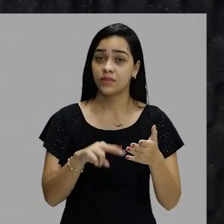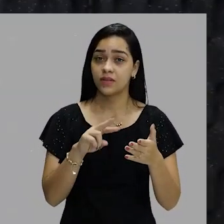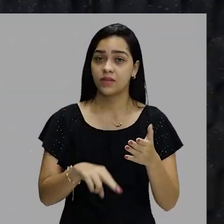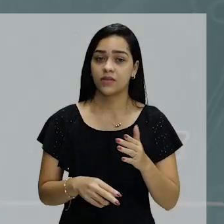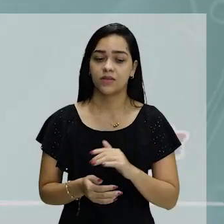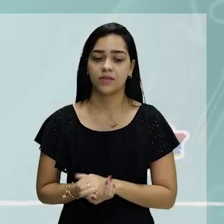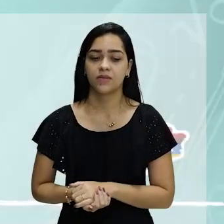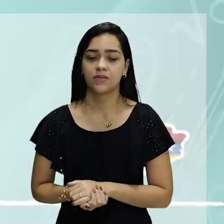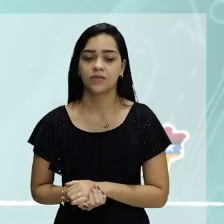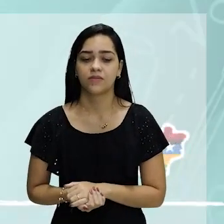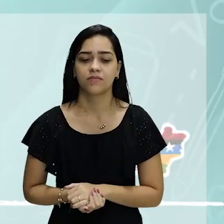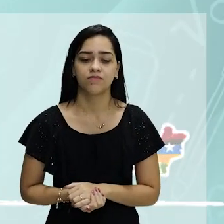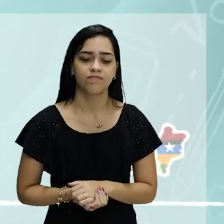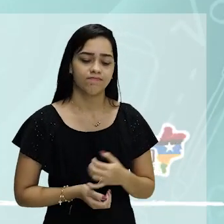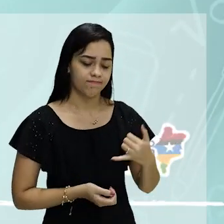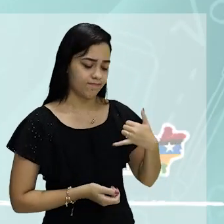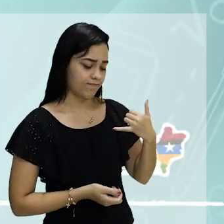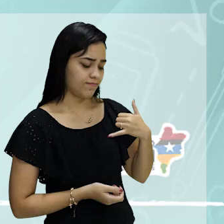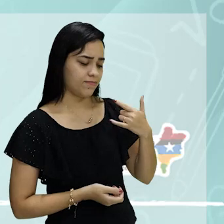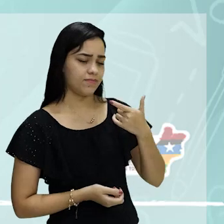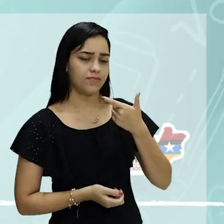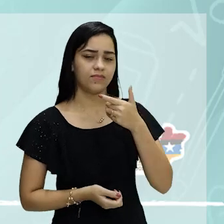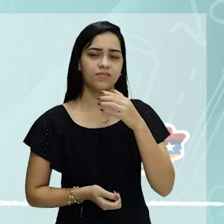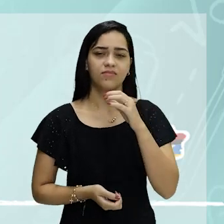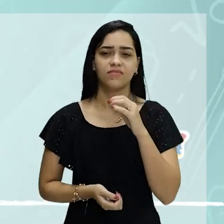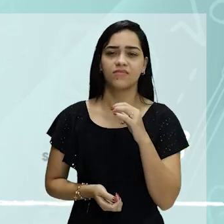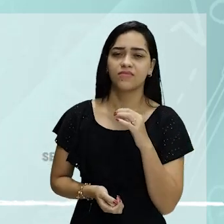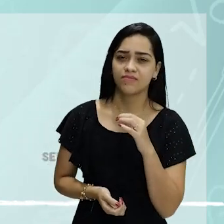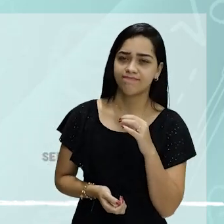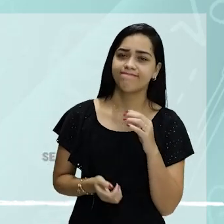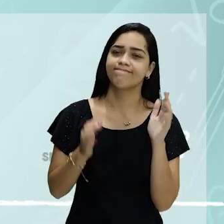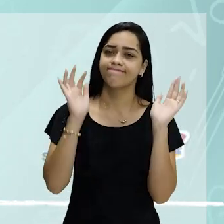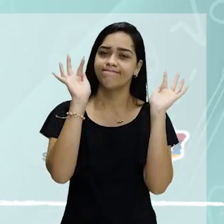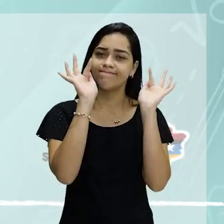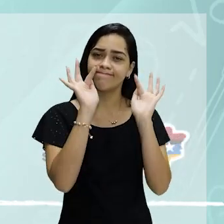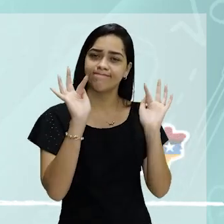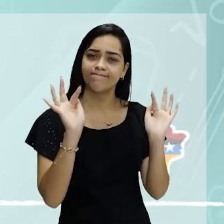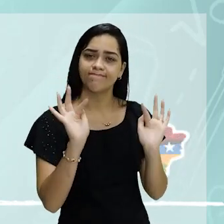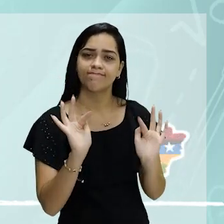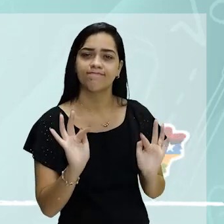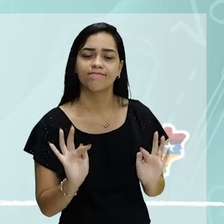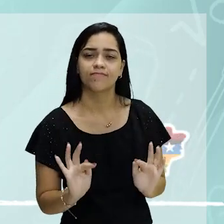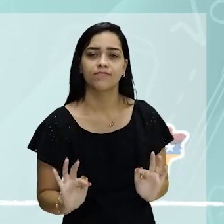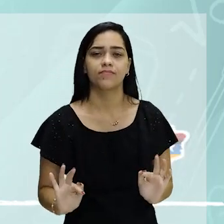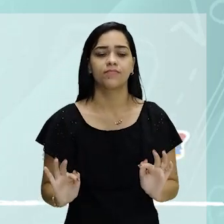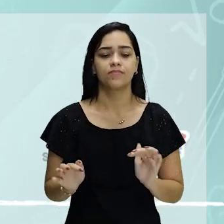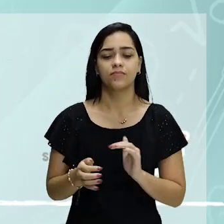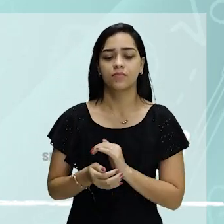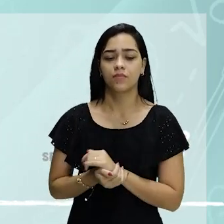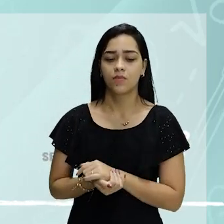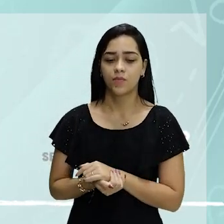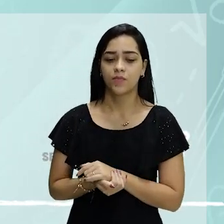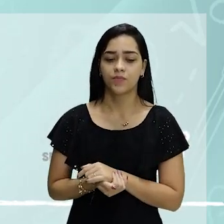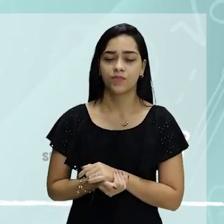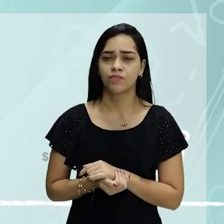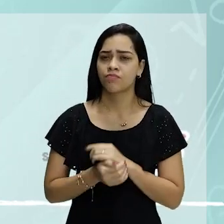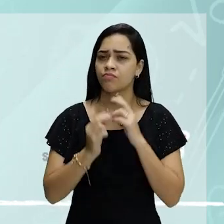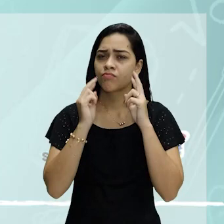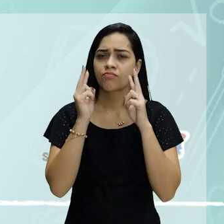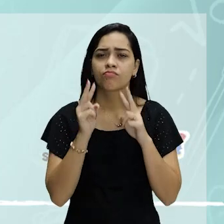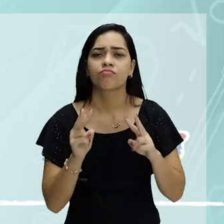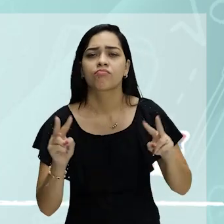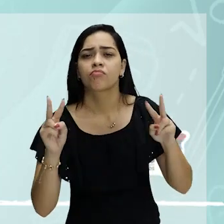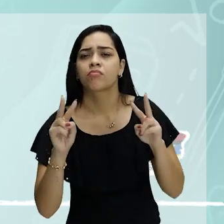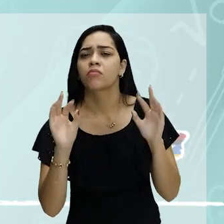Leiamos. Ter 20 anos sem gozar de leve a aventura de uma alma de donzela, e sem